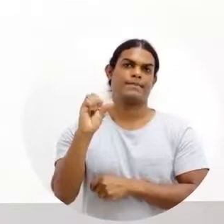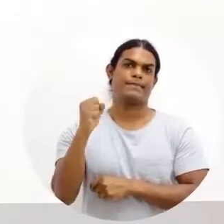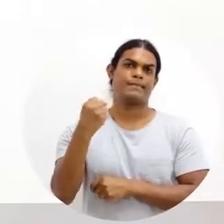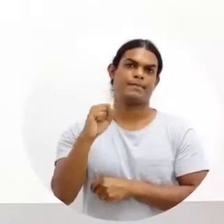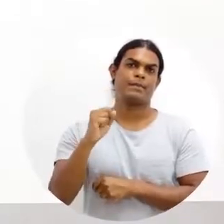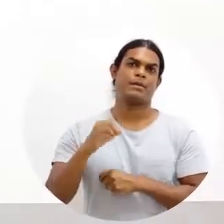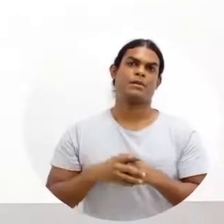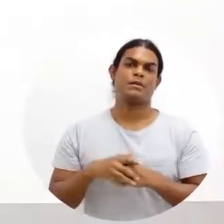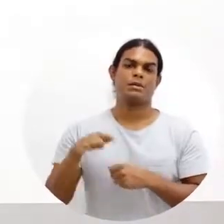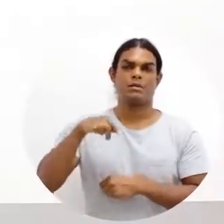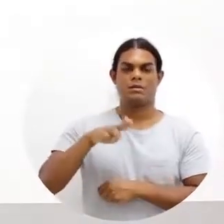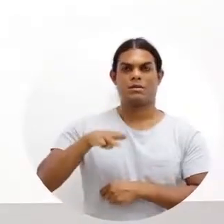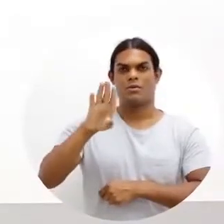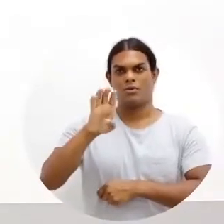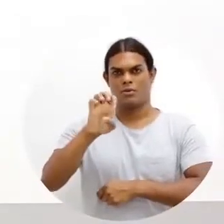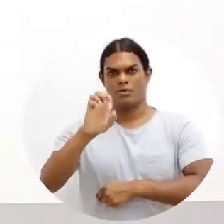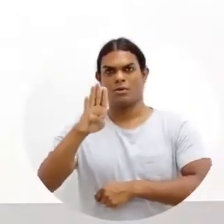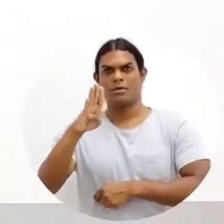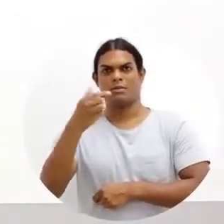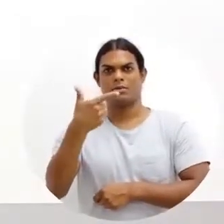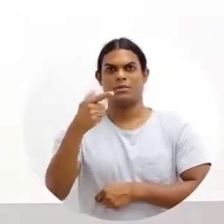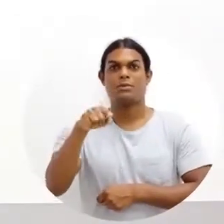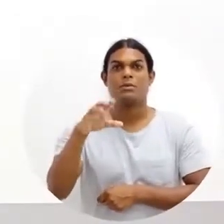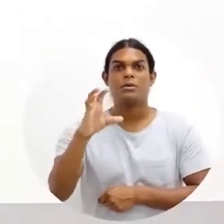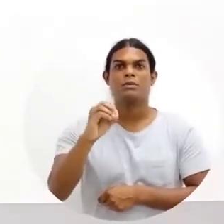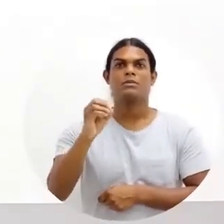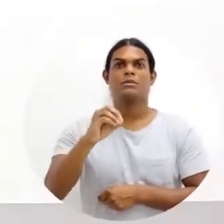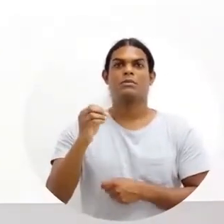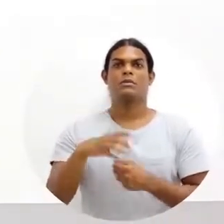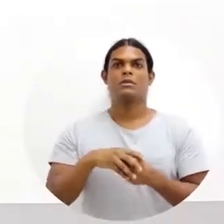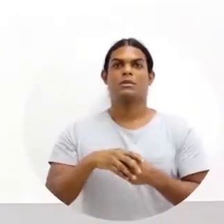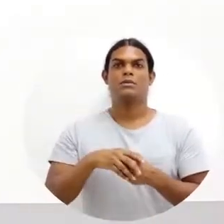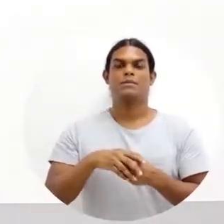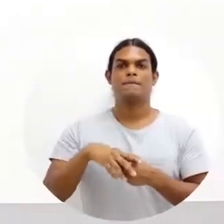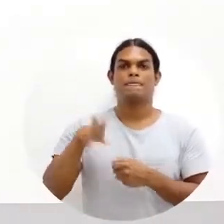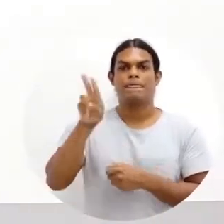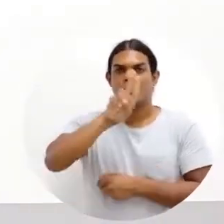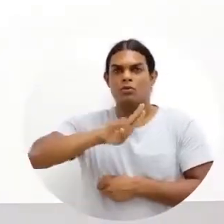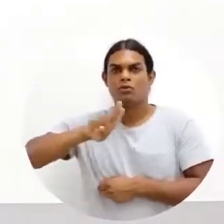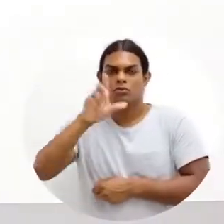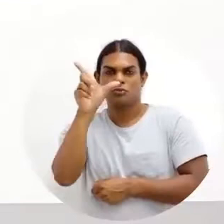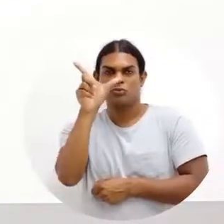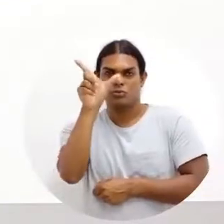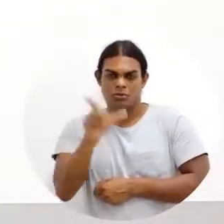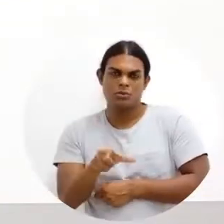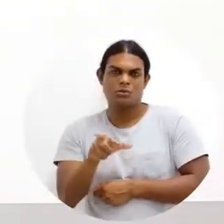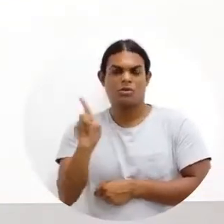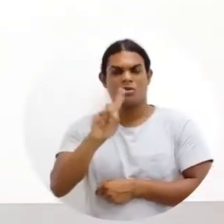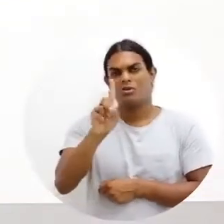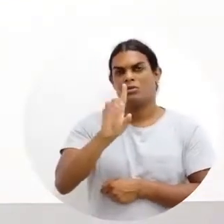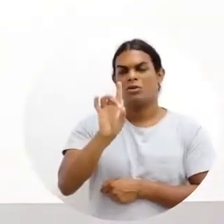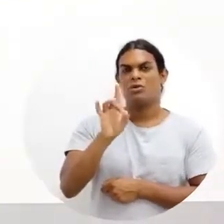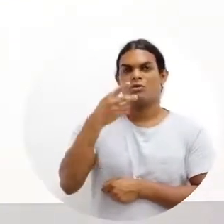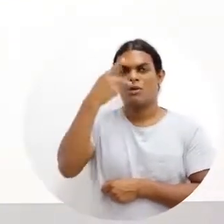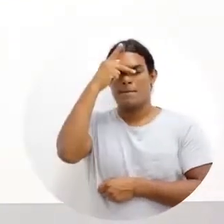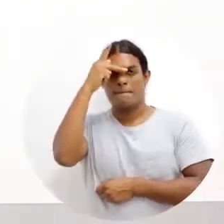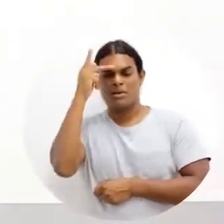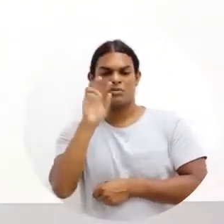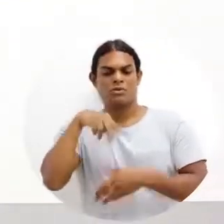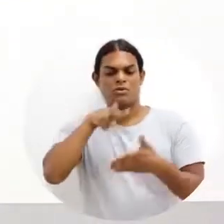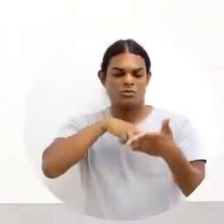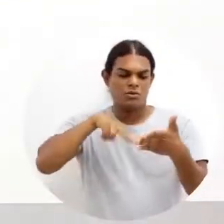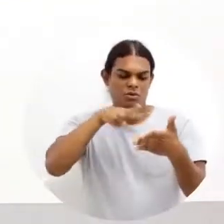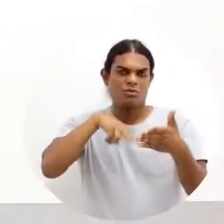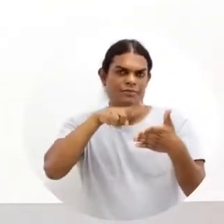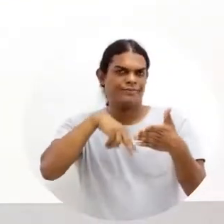Na Web 2.0 a gente pressupõe que o usuário ele não é mais alguém que só assiste como um telespectador, alguém